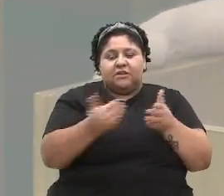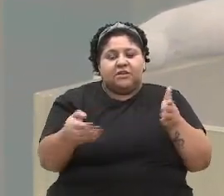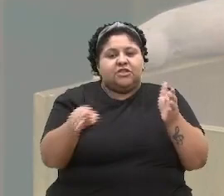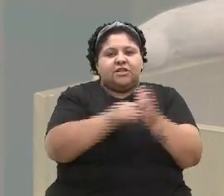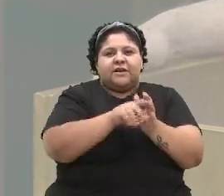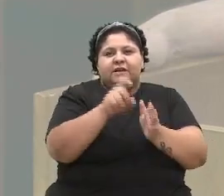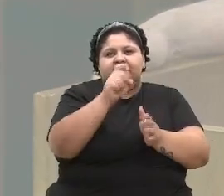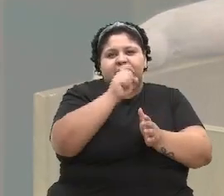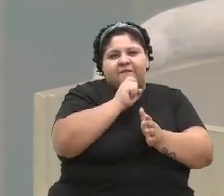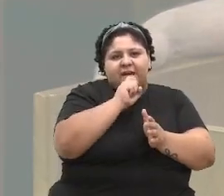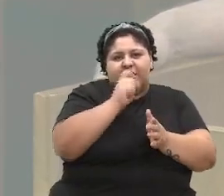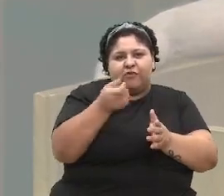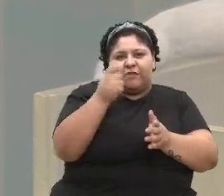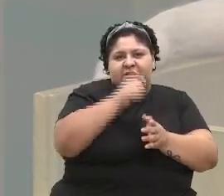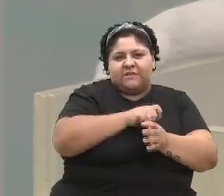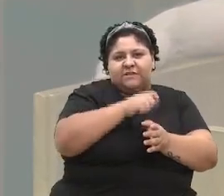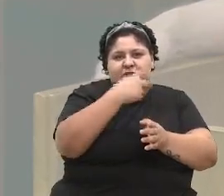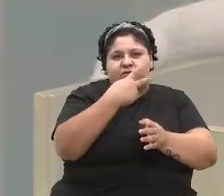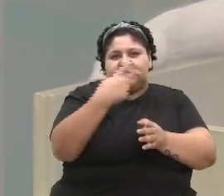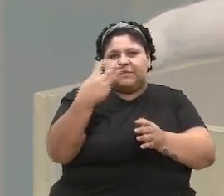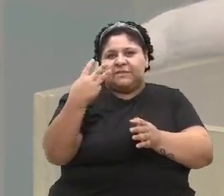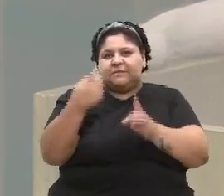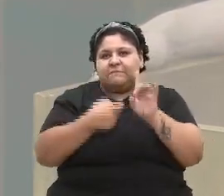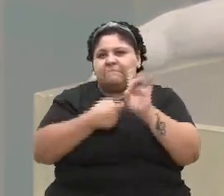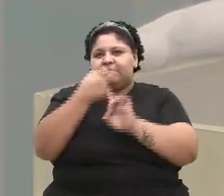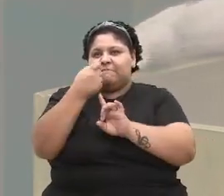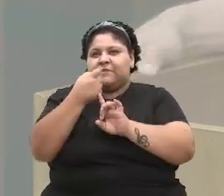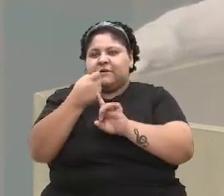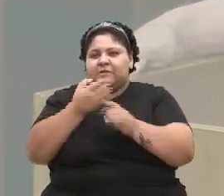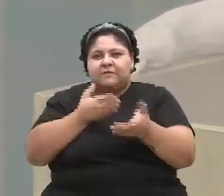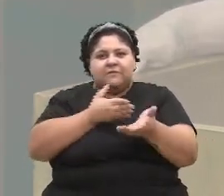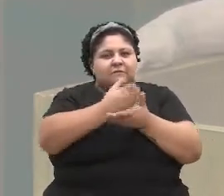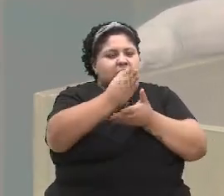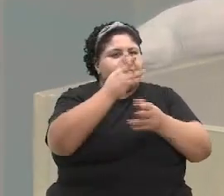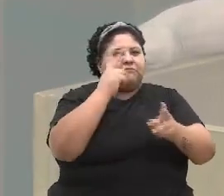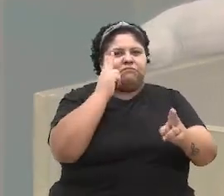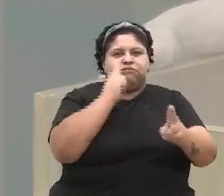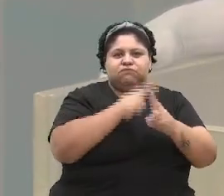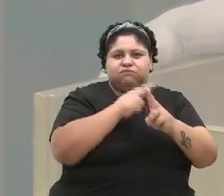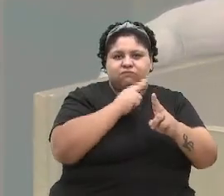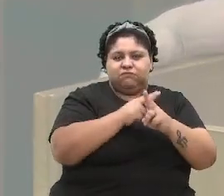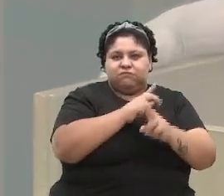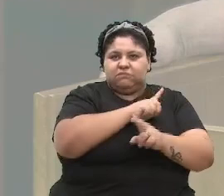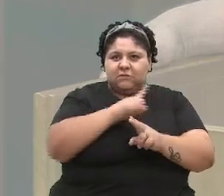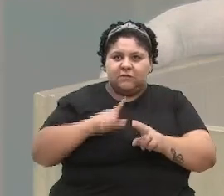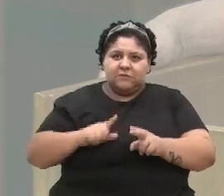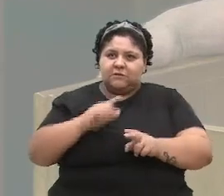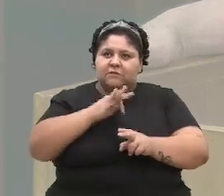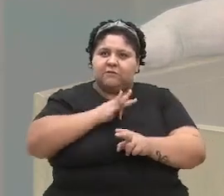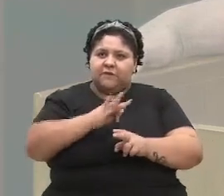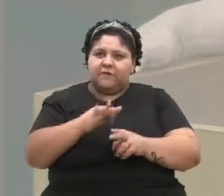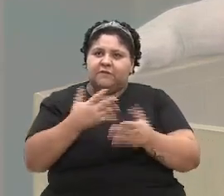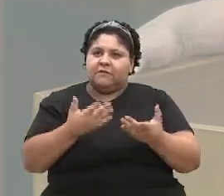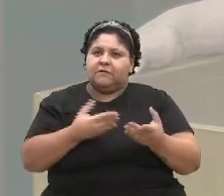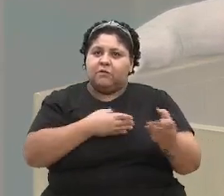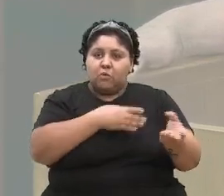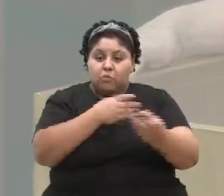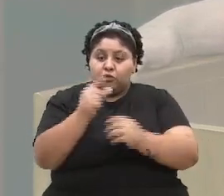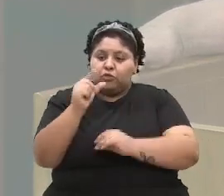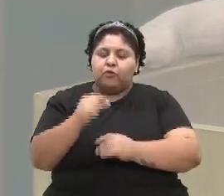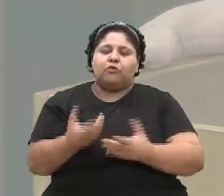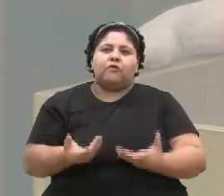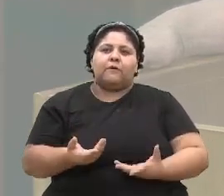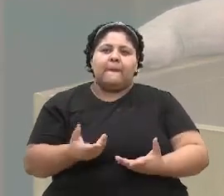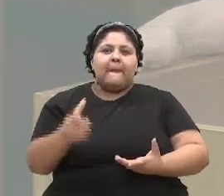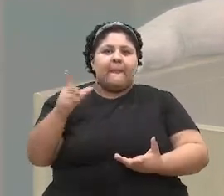2, 3 meses para vir o aval da Caixa, do governo federal, que é o avalista. Muito pouco.